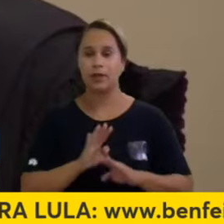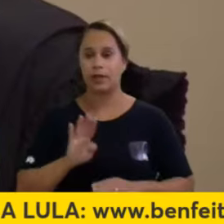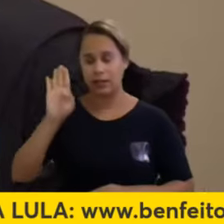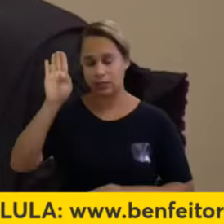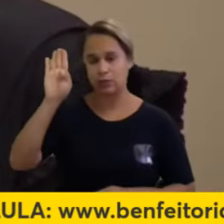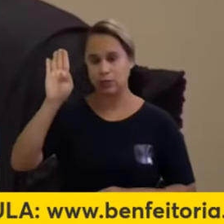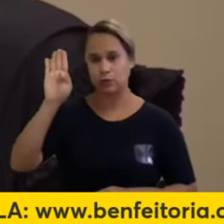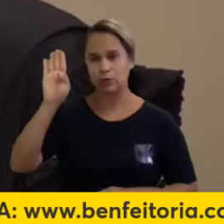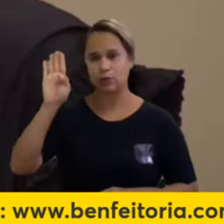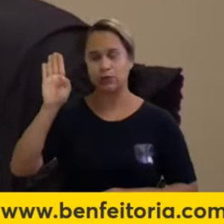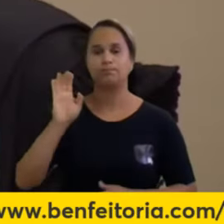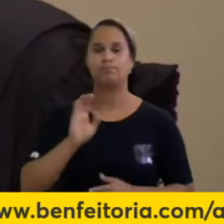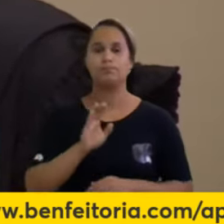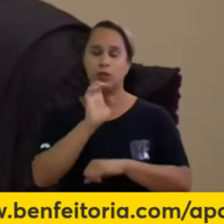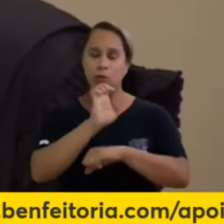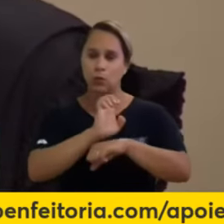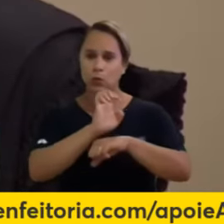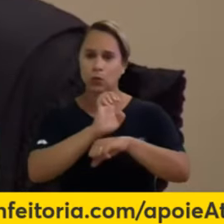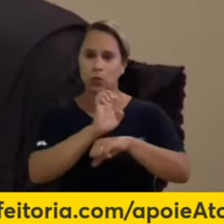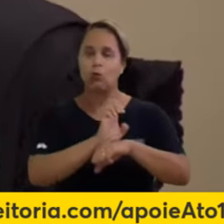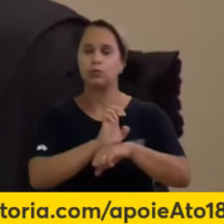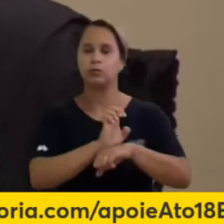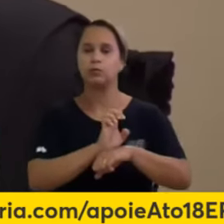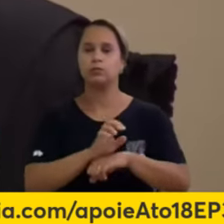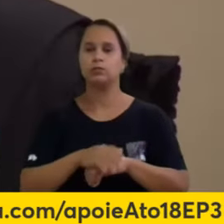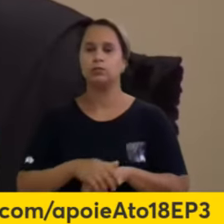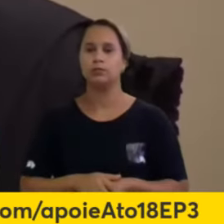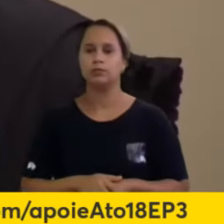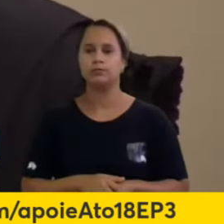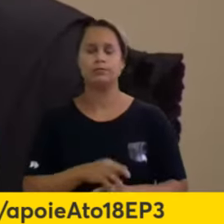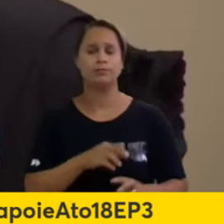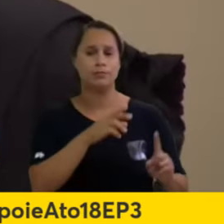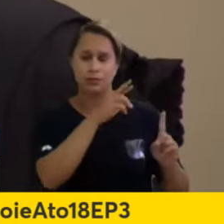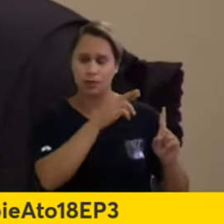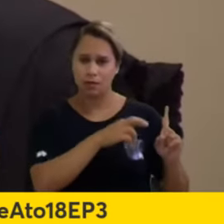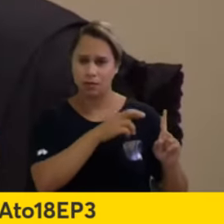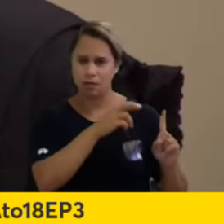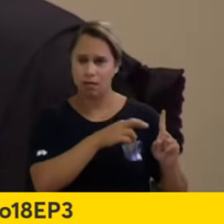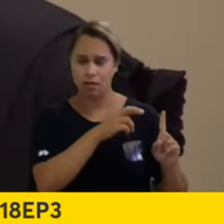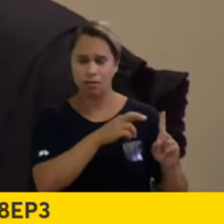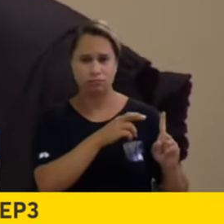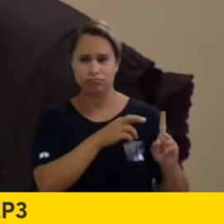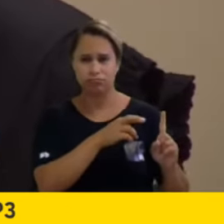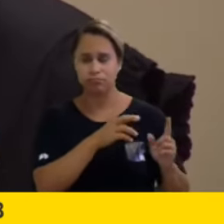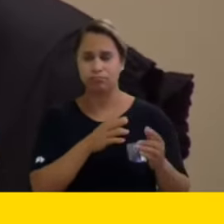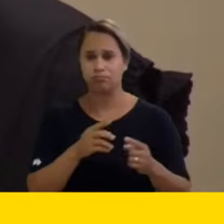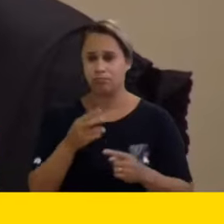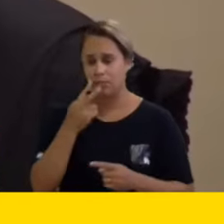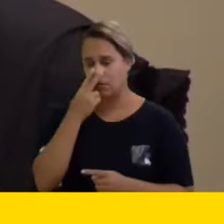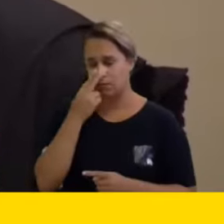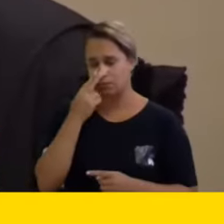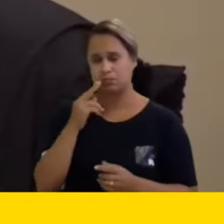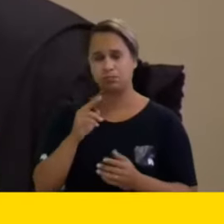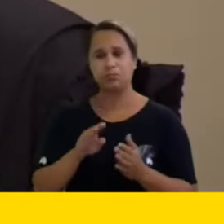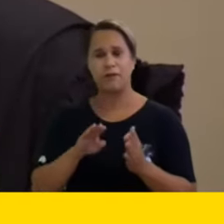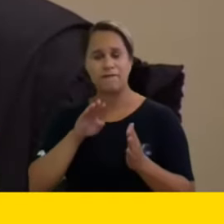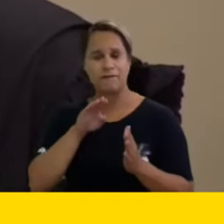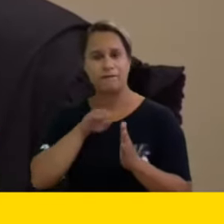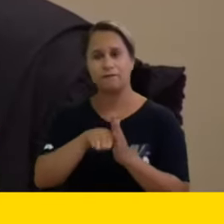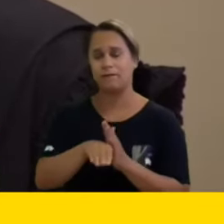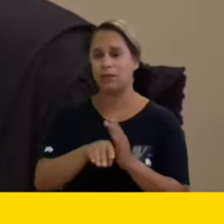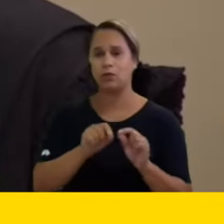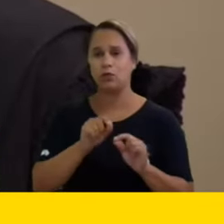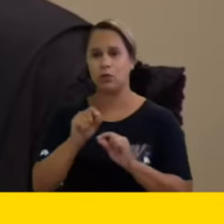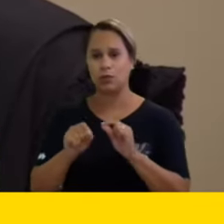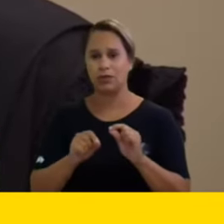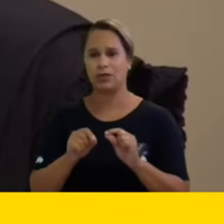se pudesse afirmar que o investigado teria viol lado isonomia dos candidatos beneficiando de uma superexposição e violando-se a isonomia que